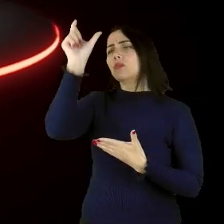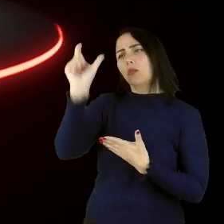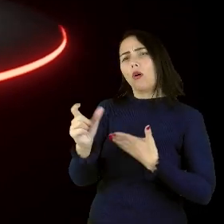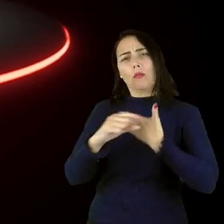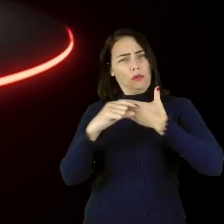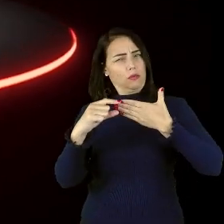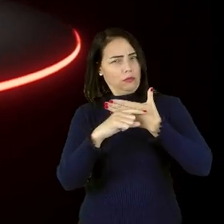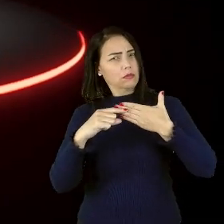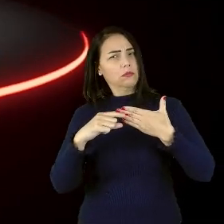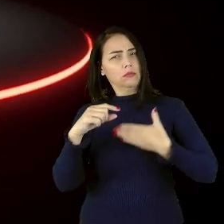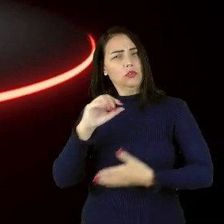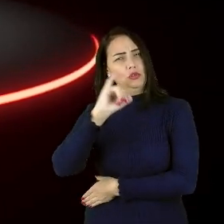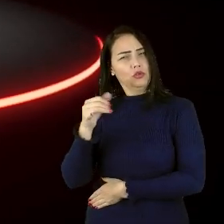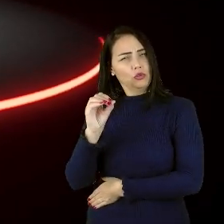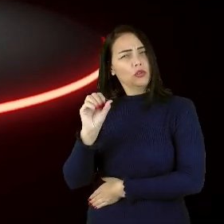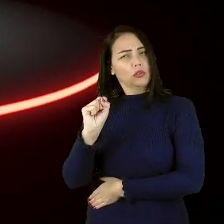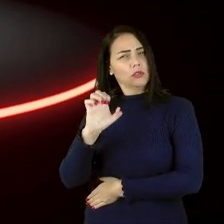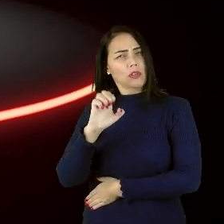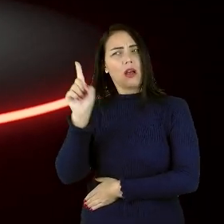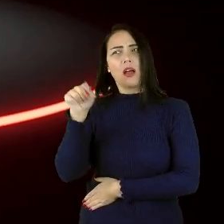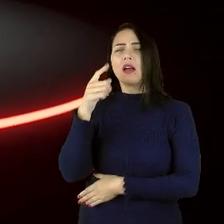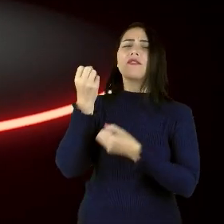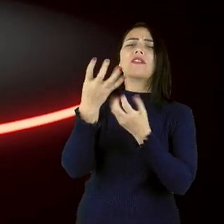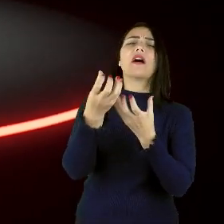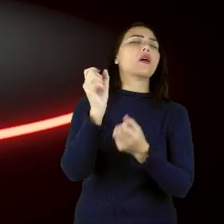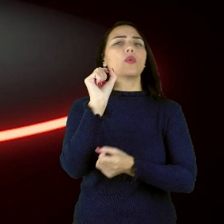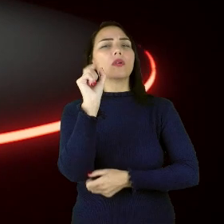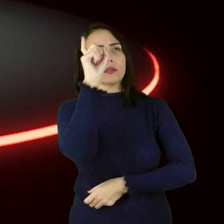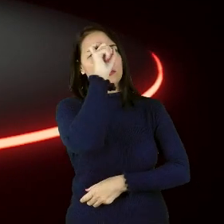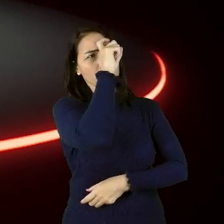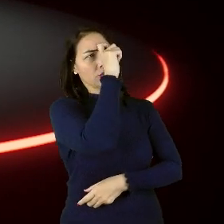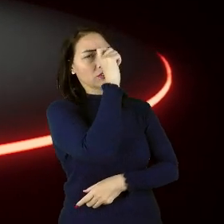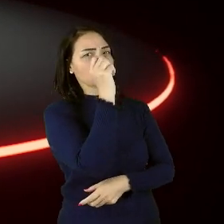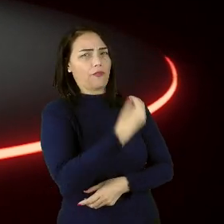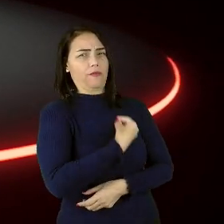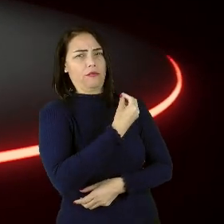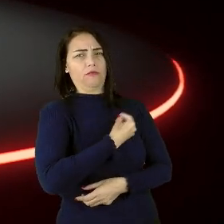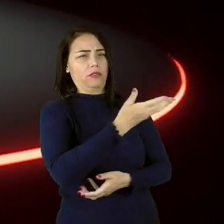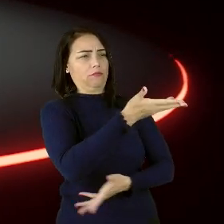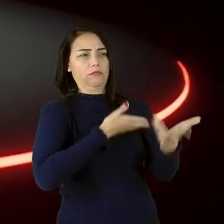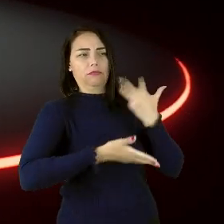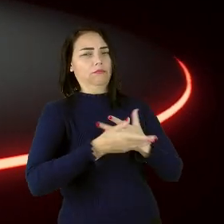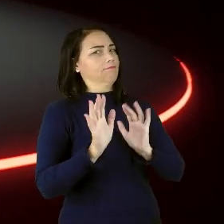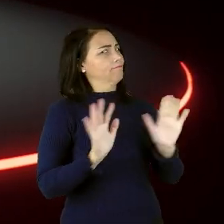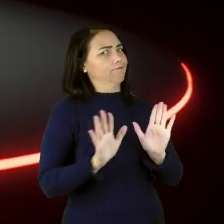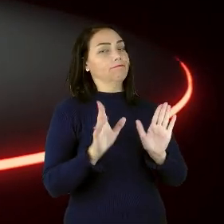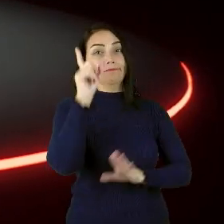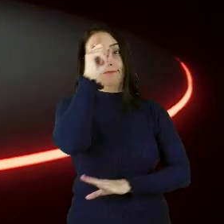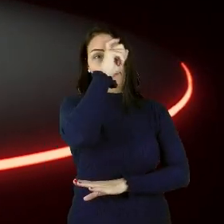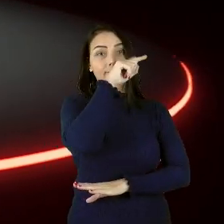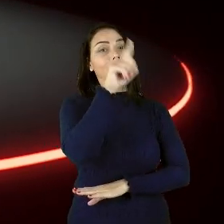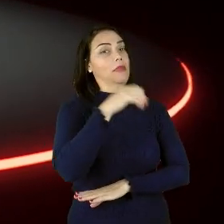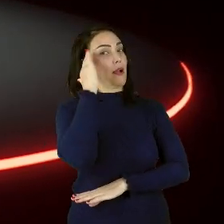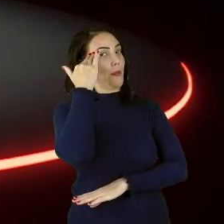mais difícil não é viver com as pessoas, o difícil mesmo é compreendê-las. E essa compreensão é a